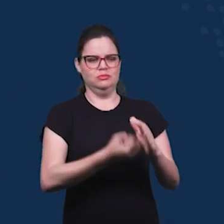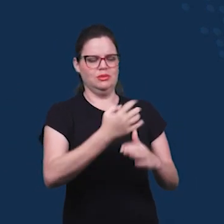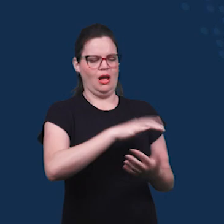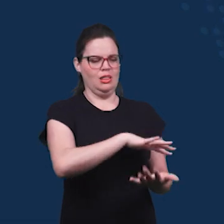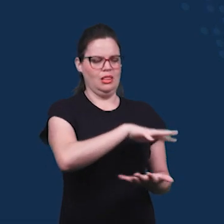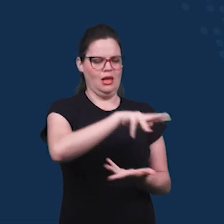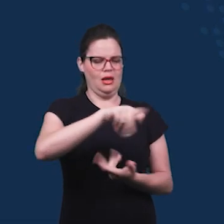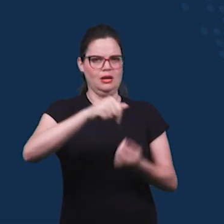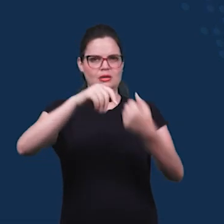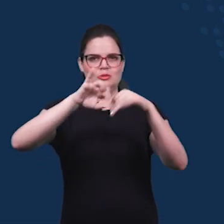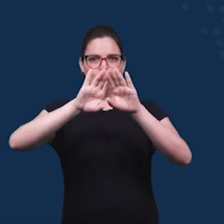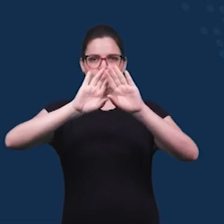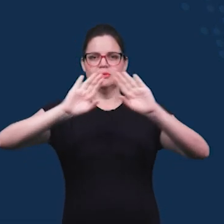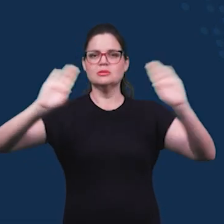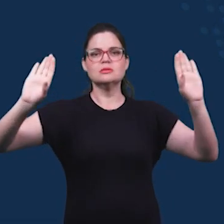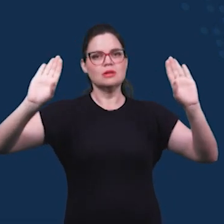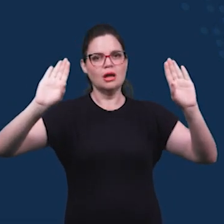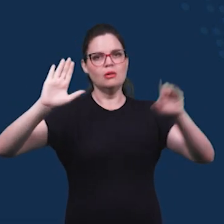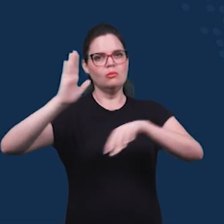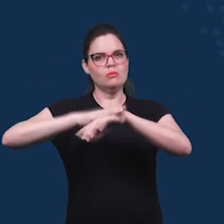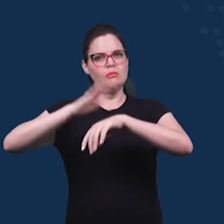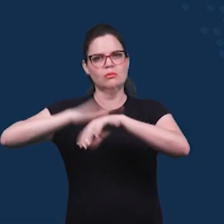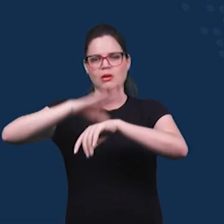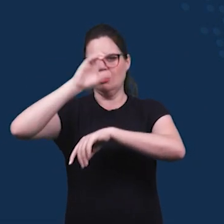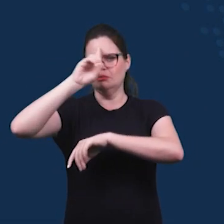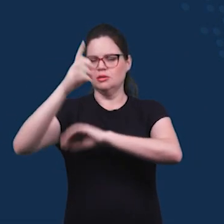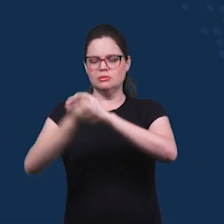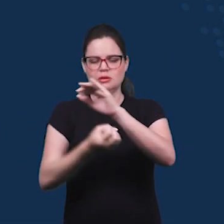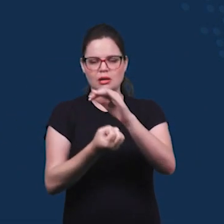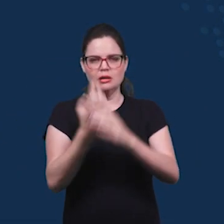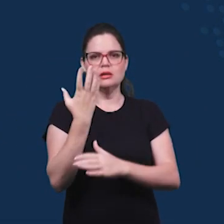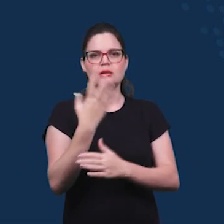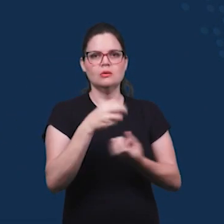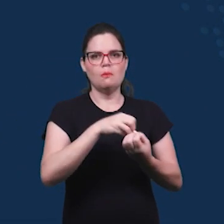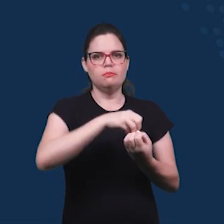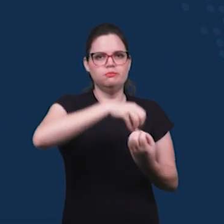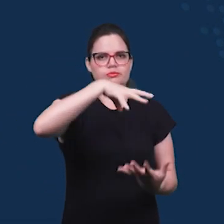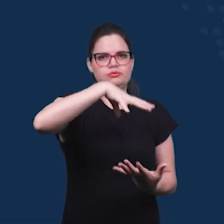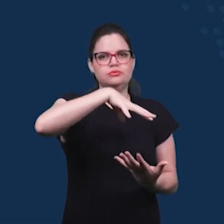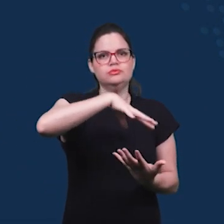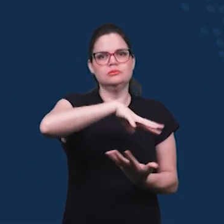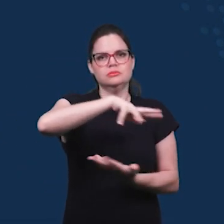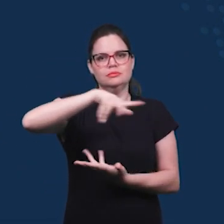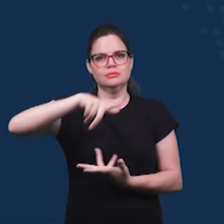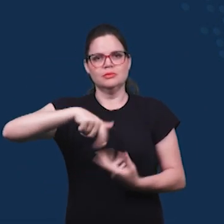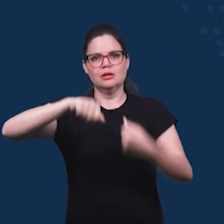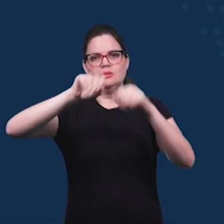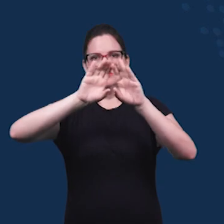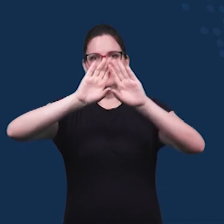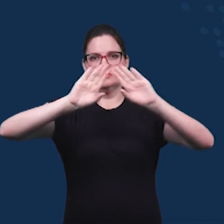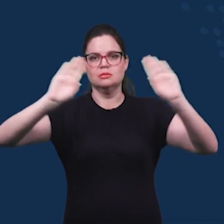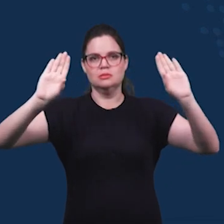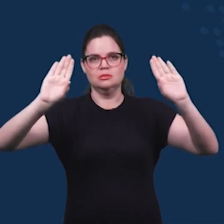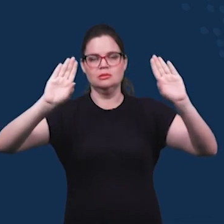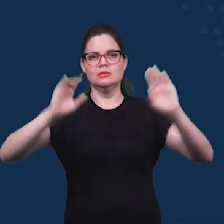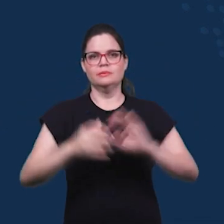nós já vimos, inclusive, né, em assuntos anteriores. Só que eles, o texto diz